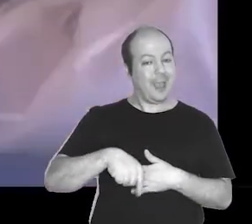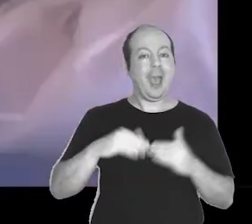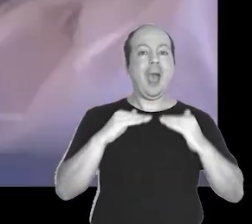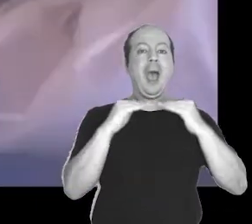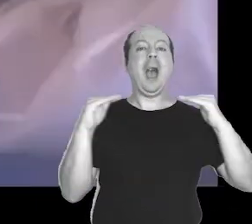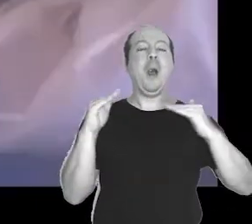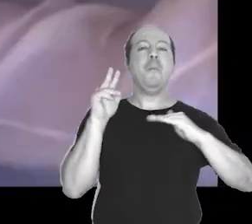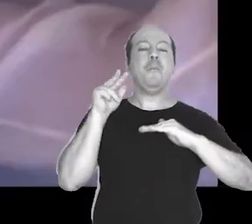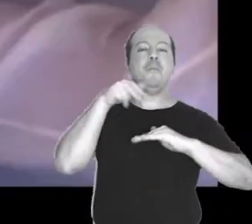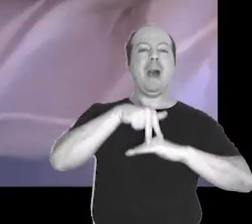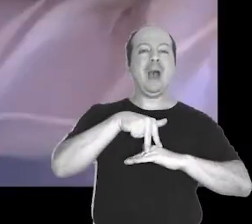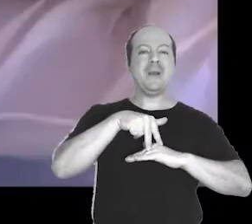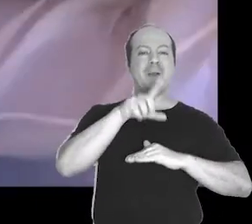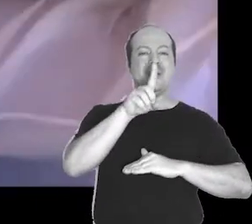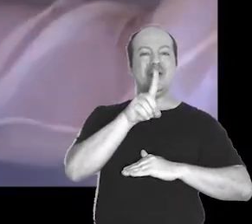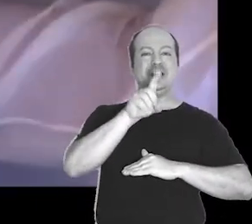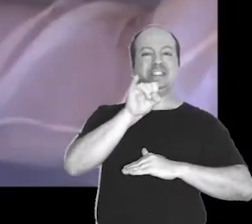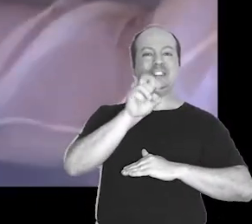palco é um divã.